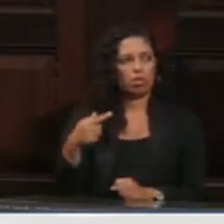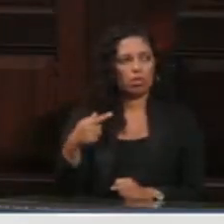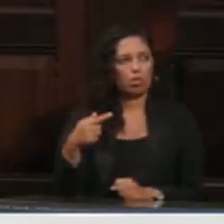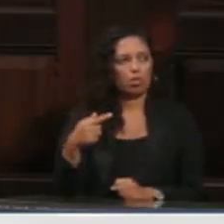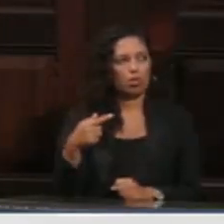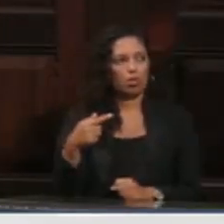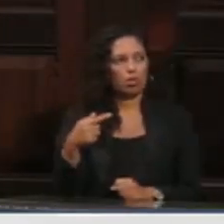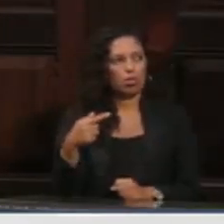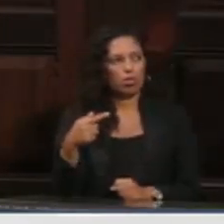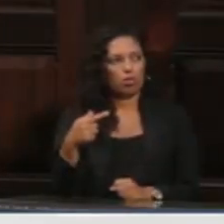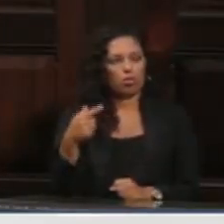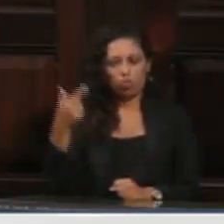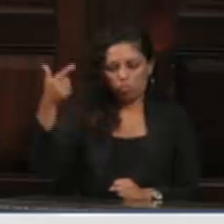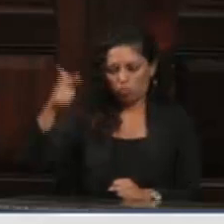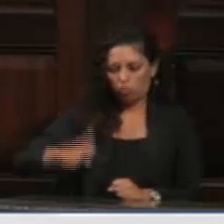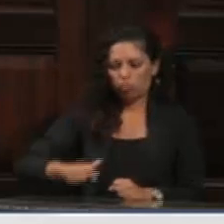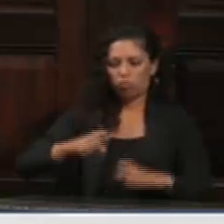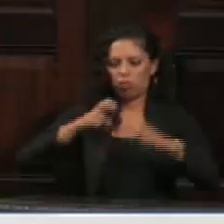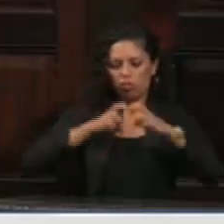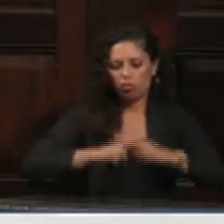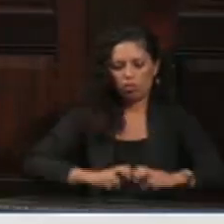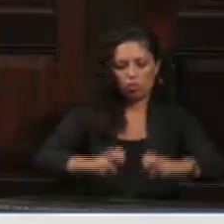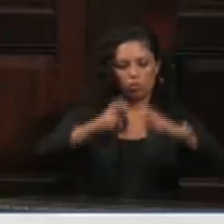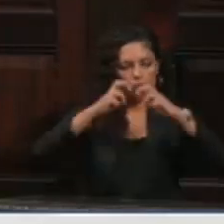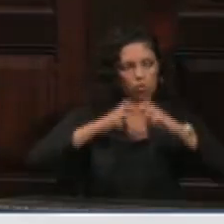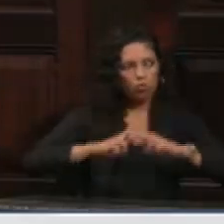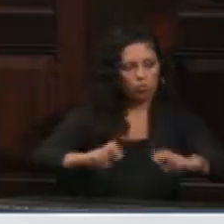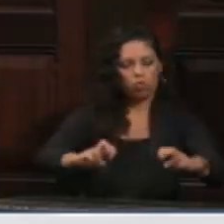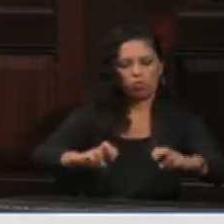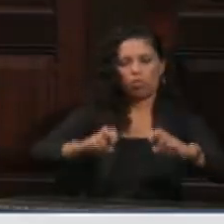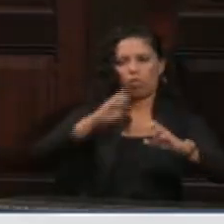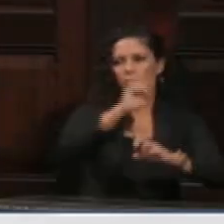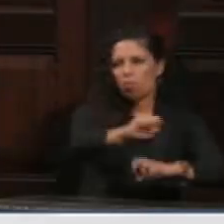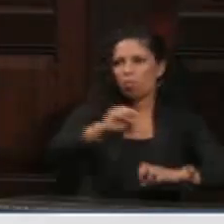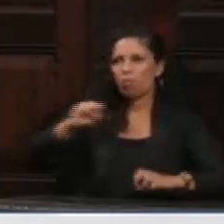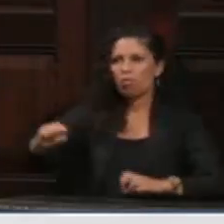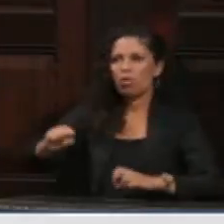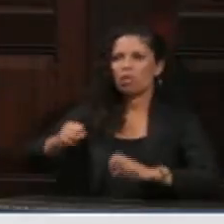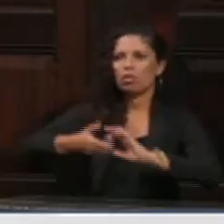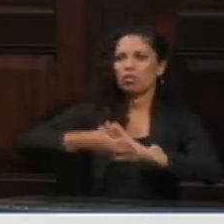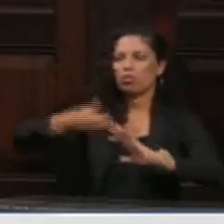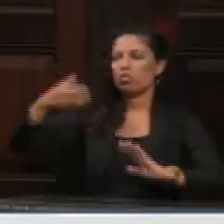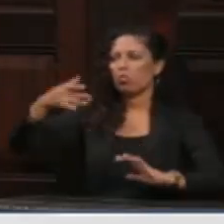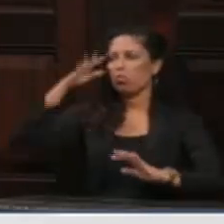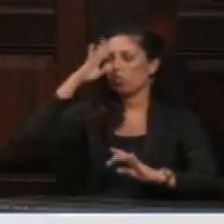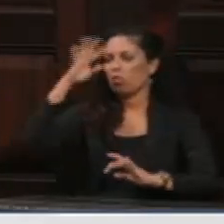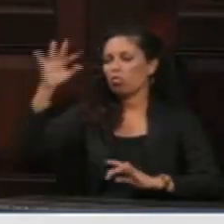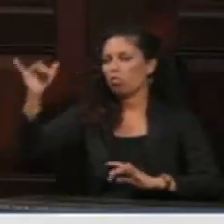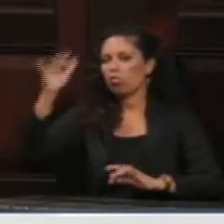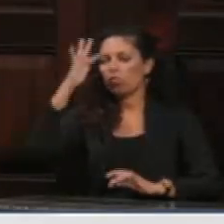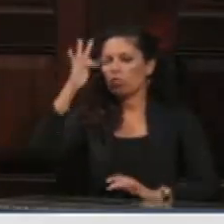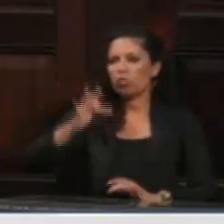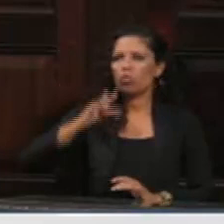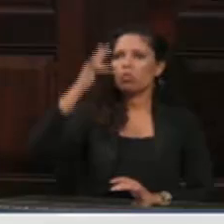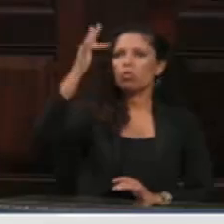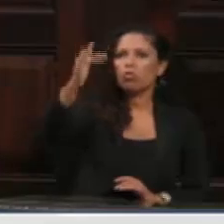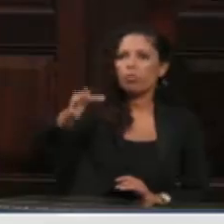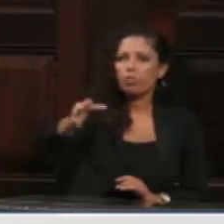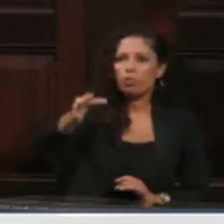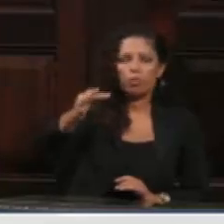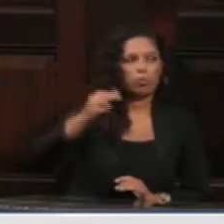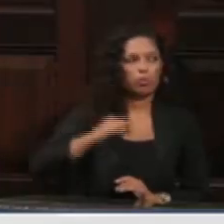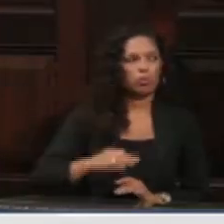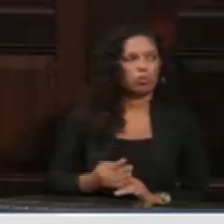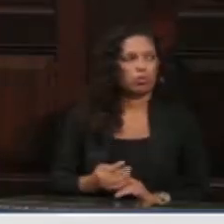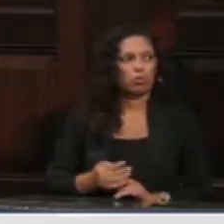Mais uma vez, a supervia rouba sonhos e futuros, para além de